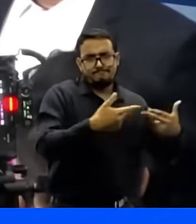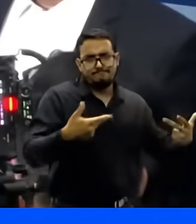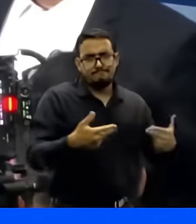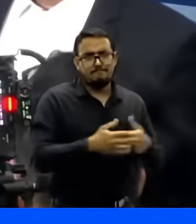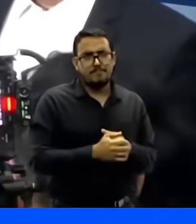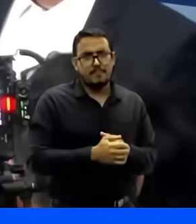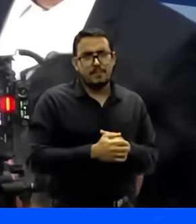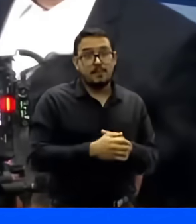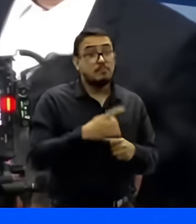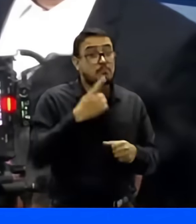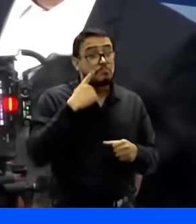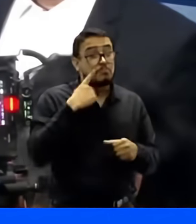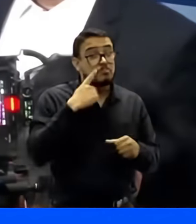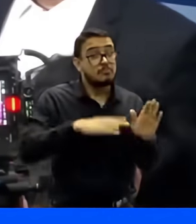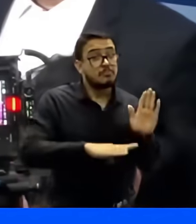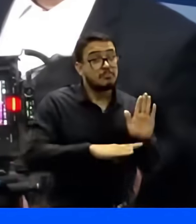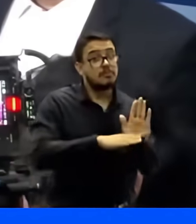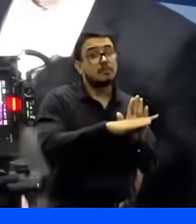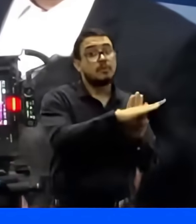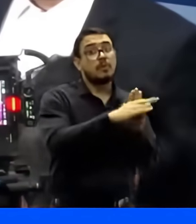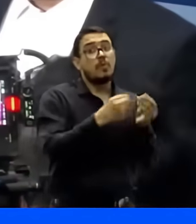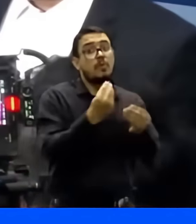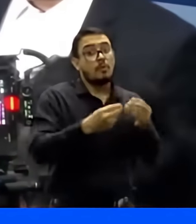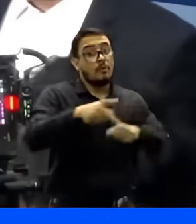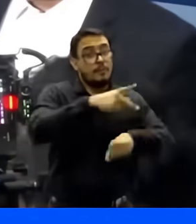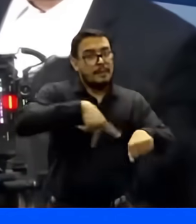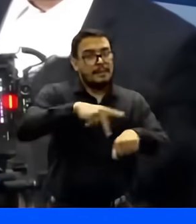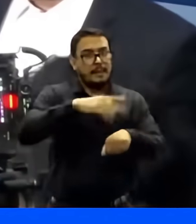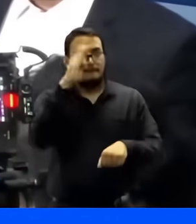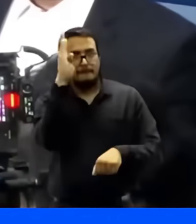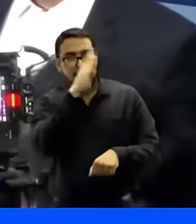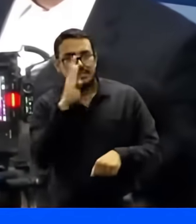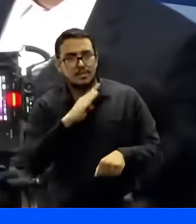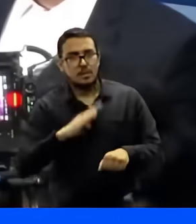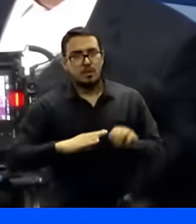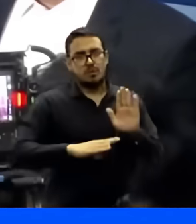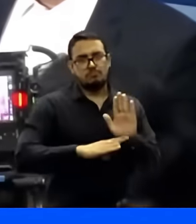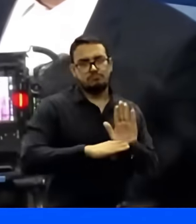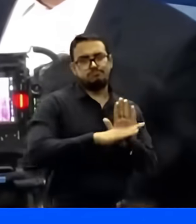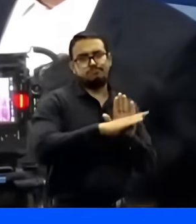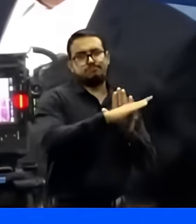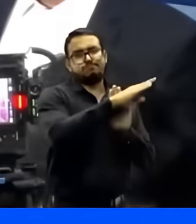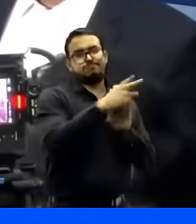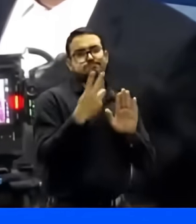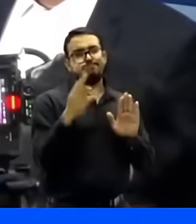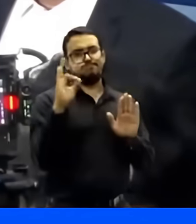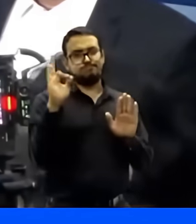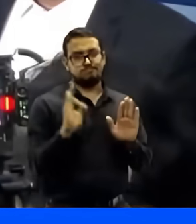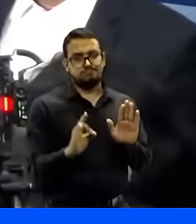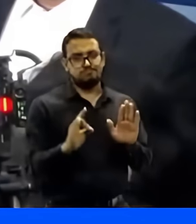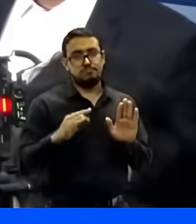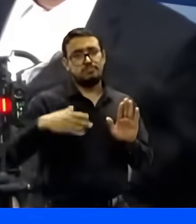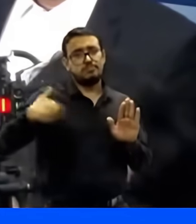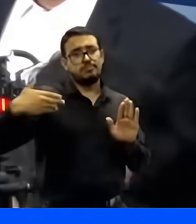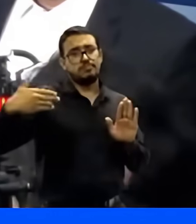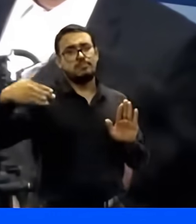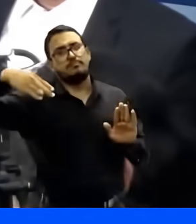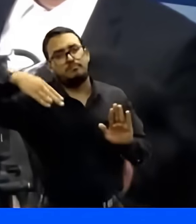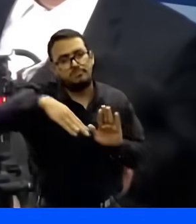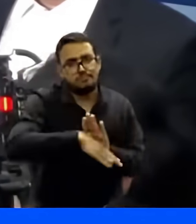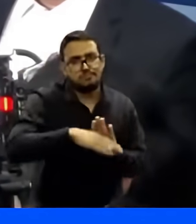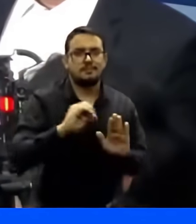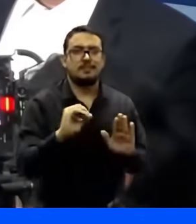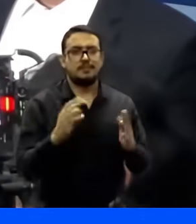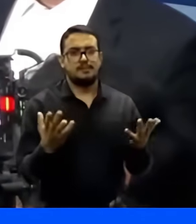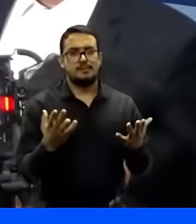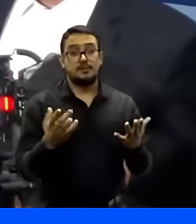seu crescimento enquanto nação. O Brasil está crescendo 3% e no voo de galinha depois vai lá e cresce 0. A maior riqueza do